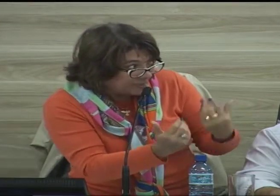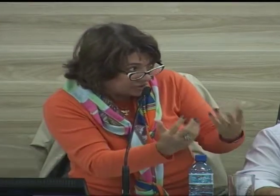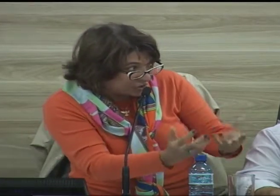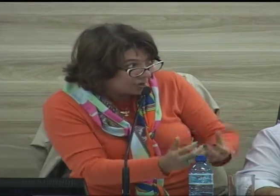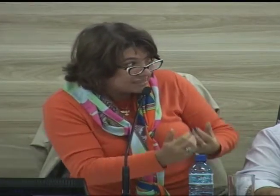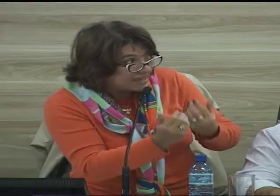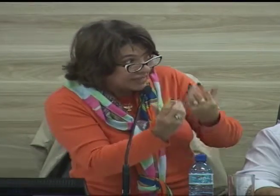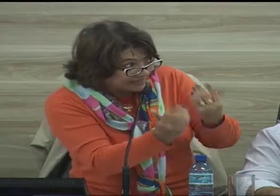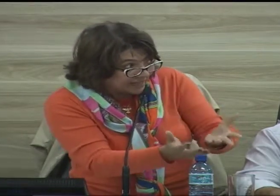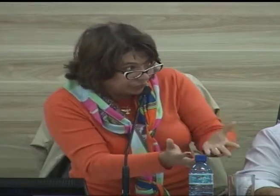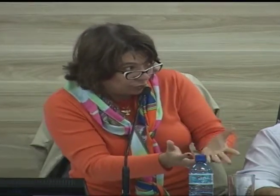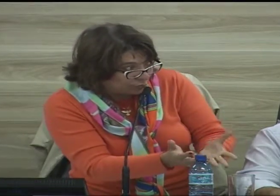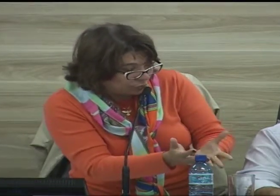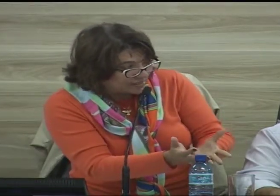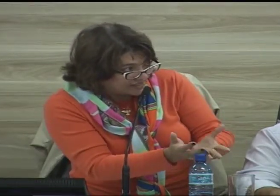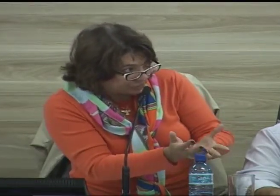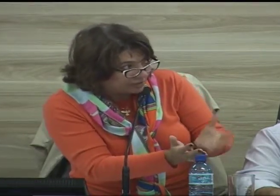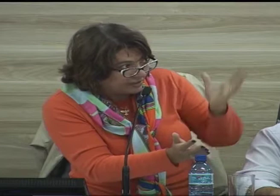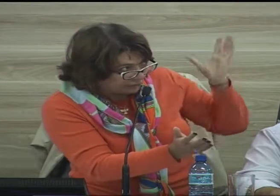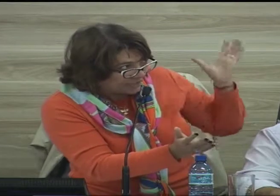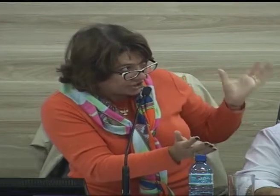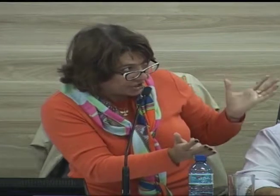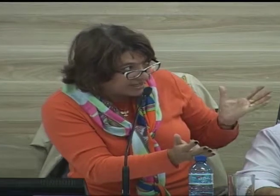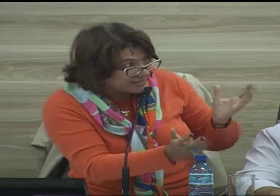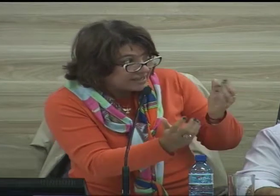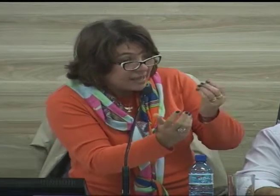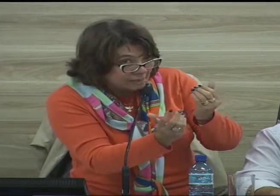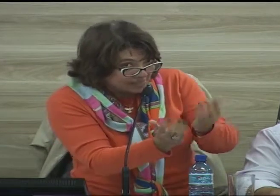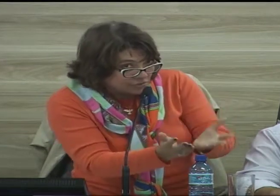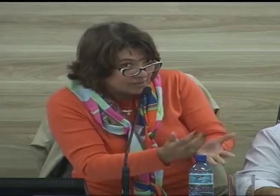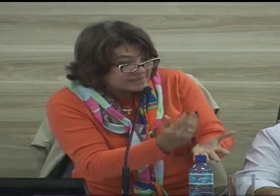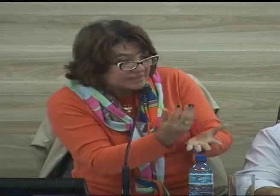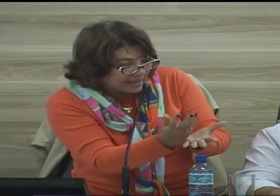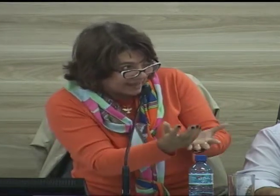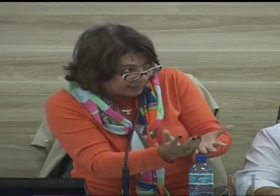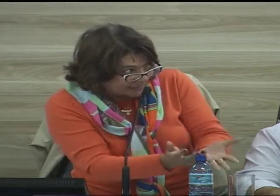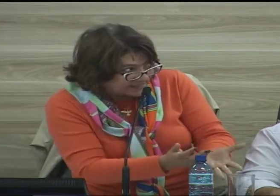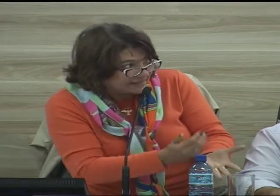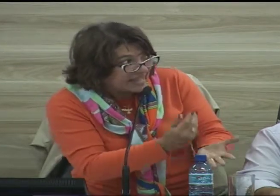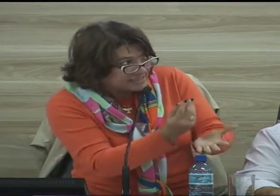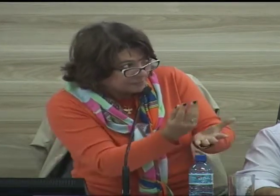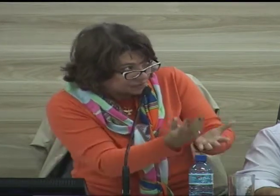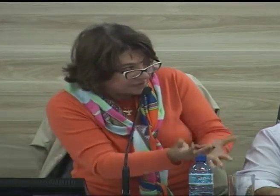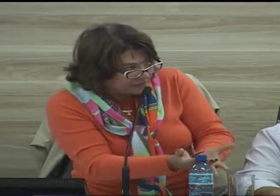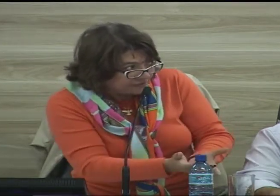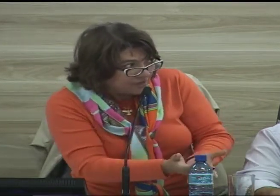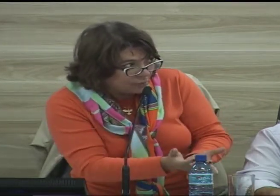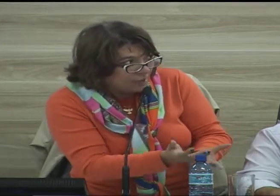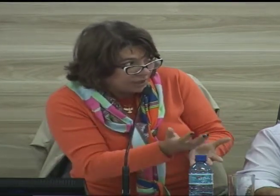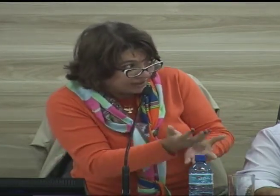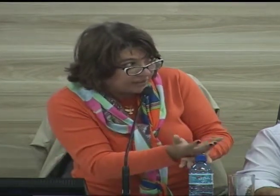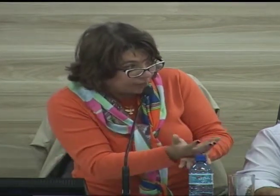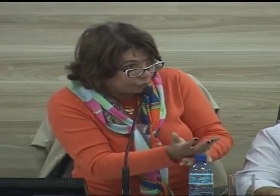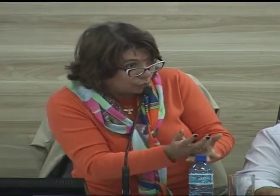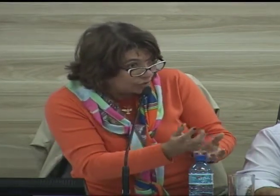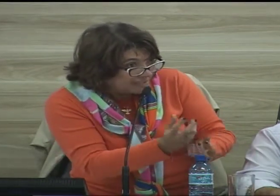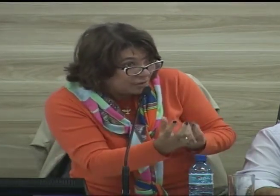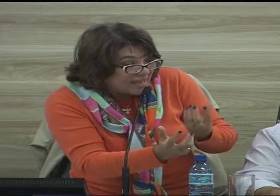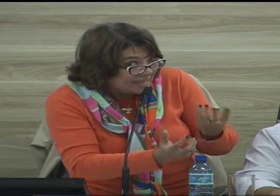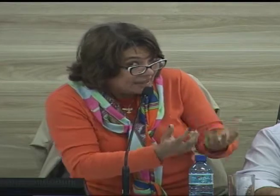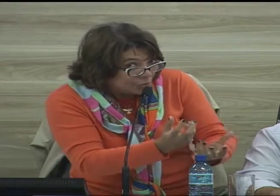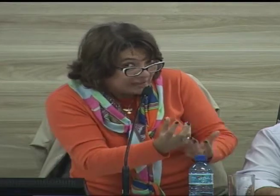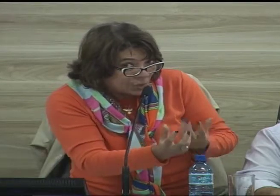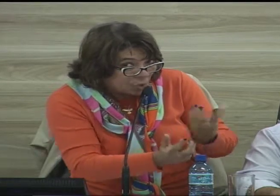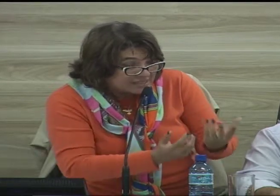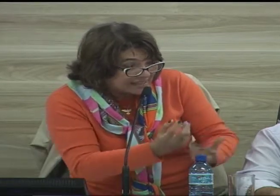tínhamos pessoas dentro do executivo desde antes, pessoas capacitadas, pessoas que vinham de dentro do conselho